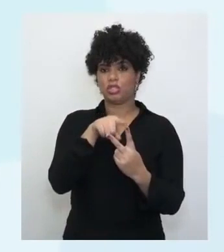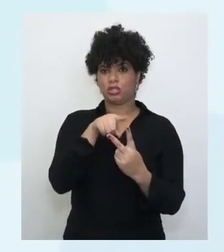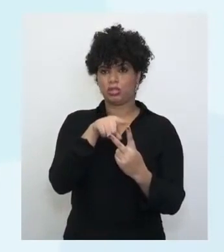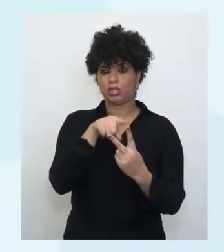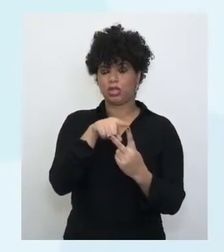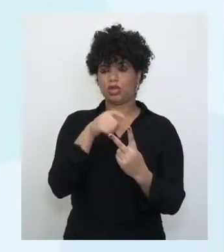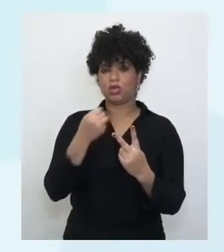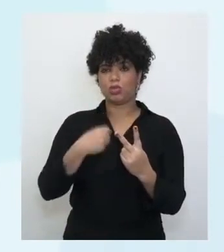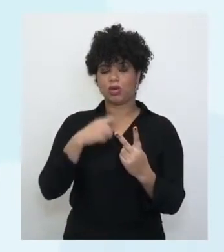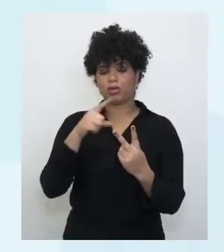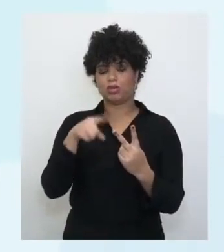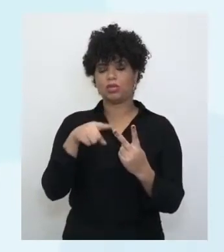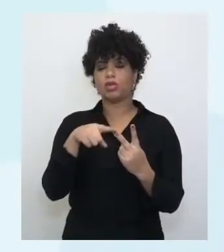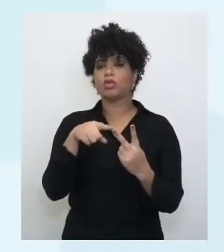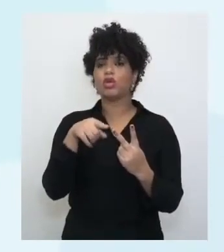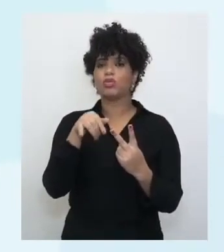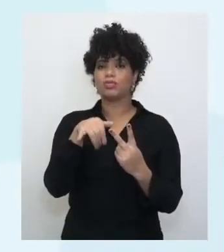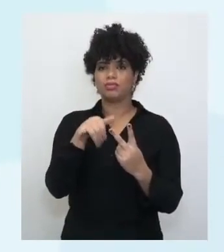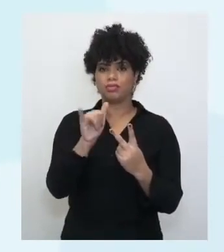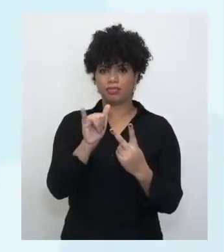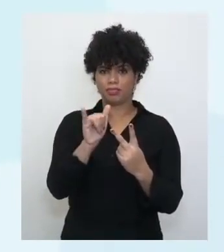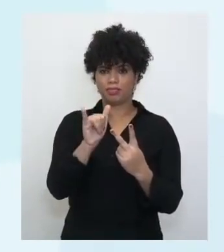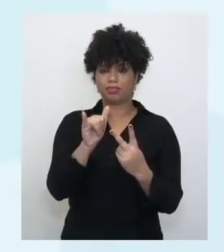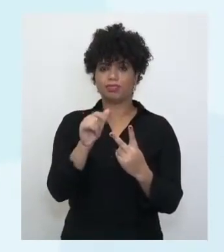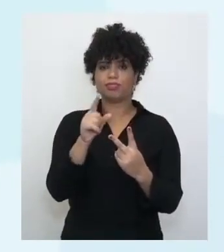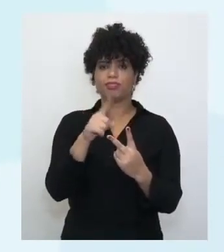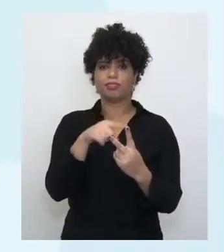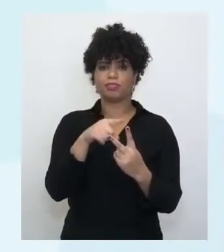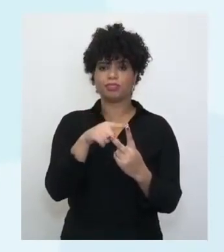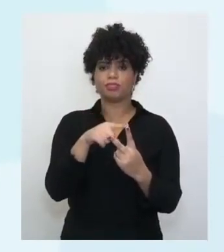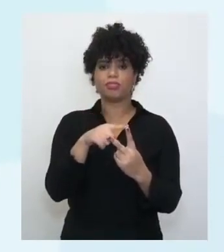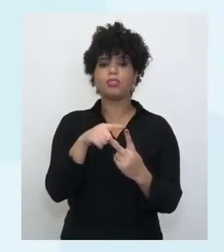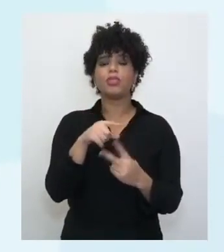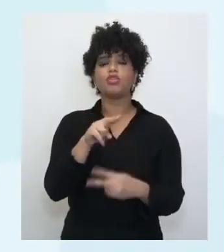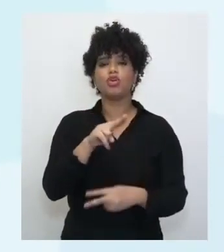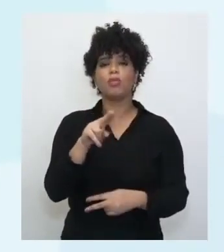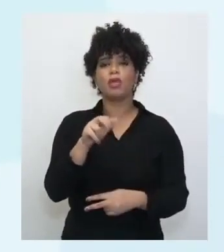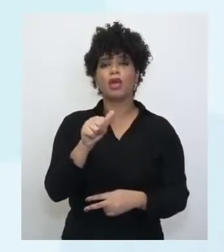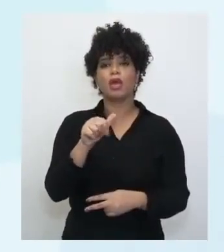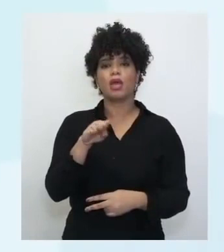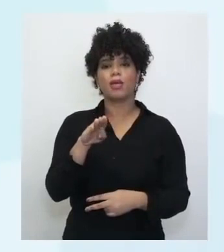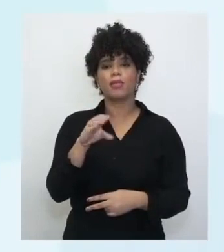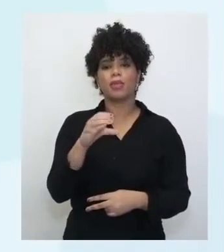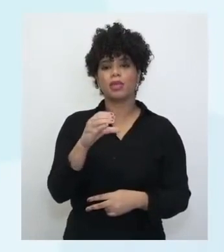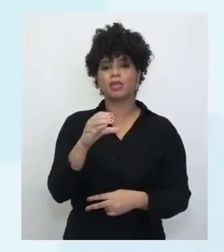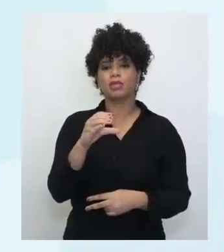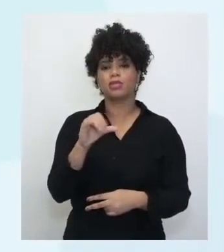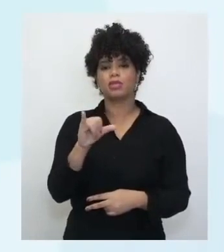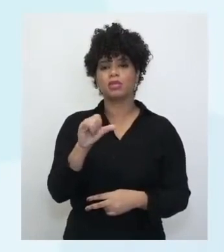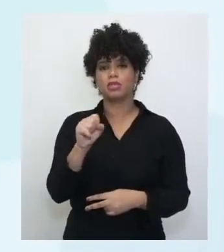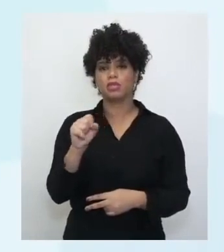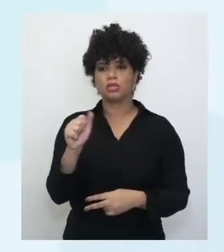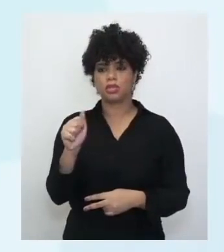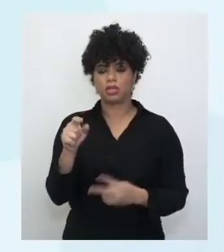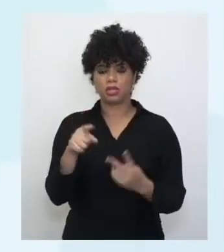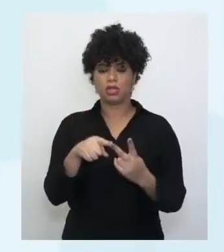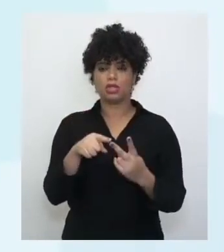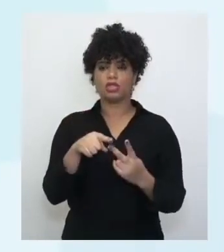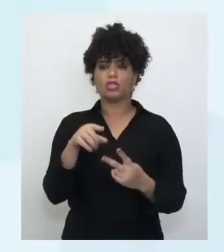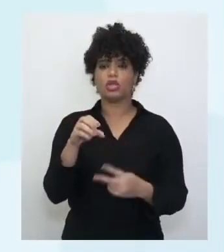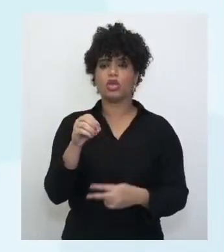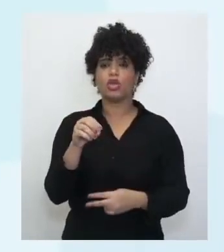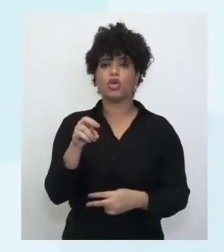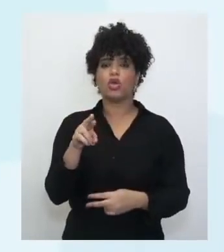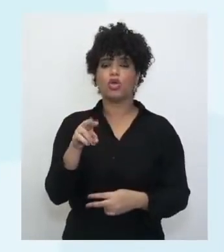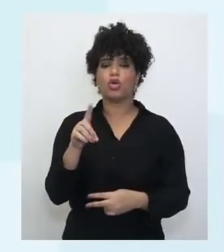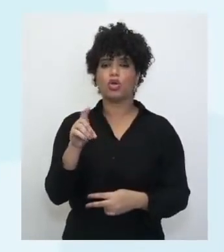x, segundo valor é o do y. O primeiro a gente chama de abscissa, então o eixo x é o eixo da abscissa, e o segundo a gente